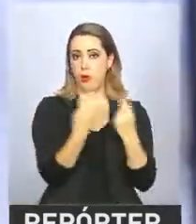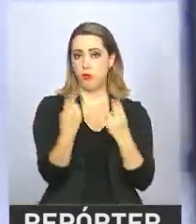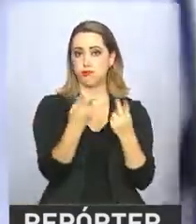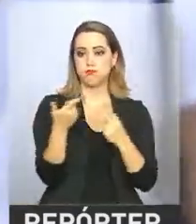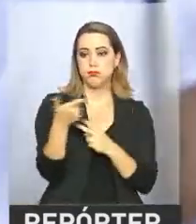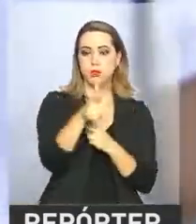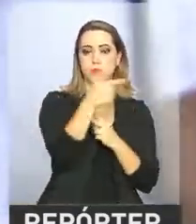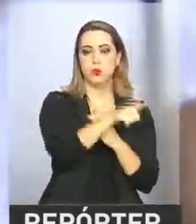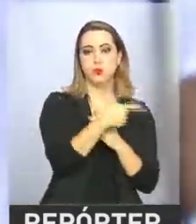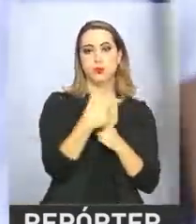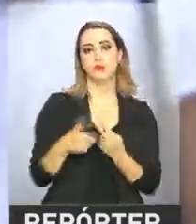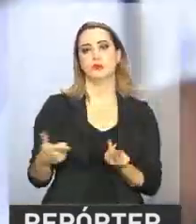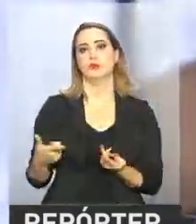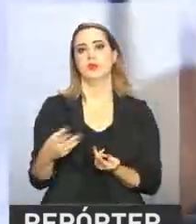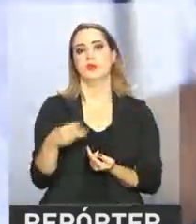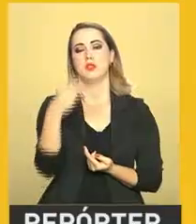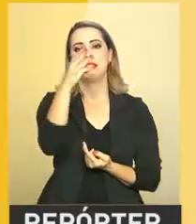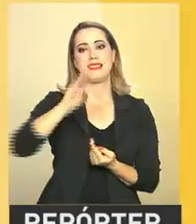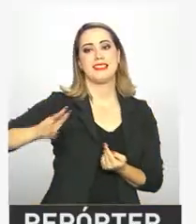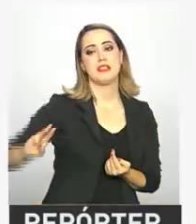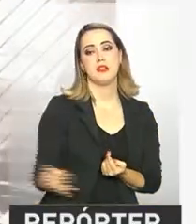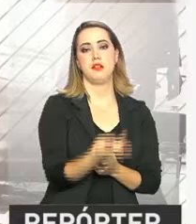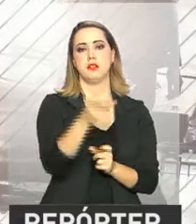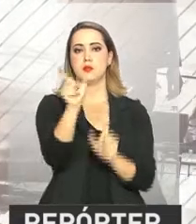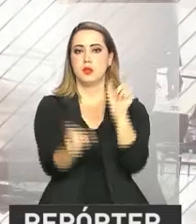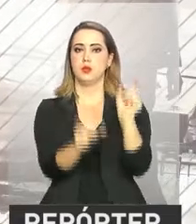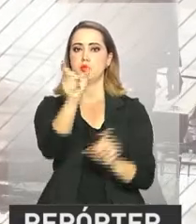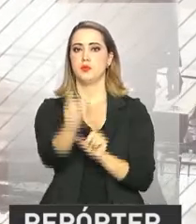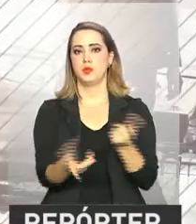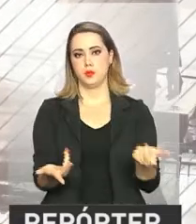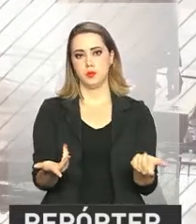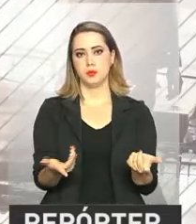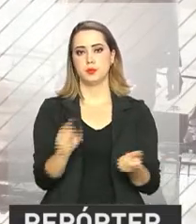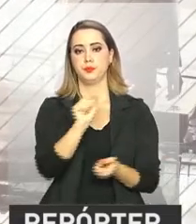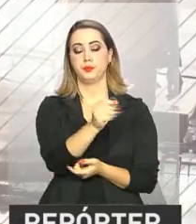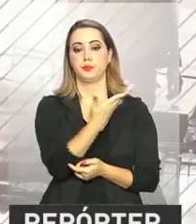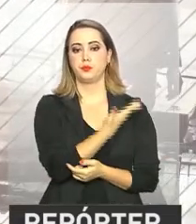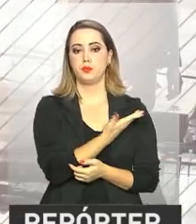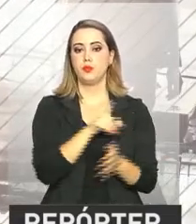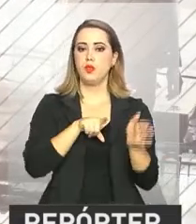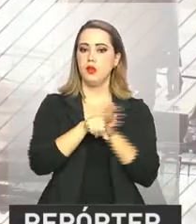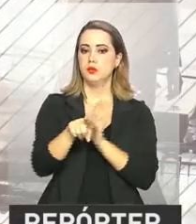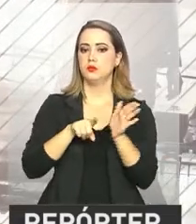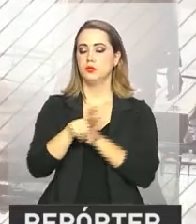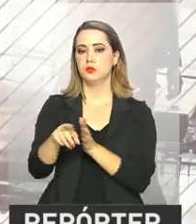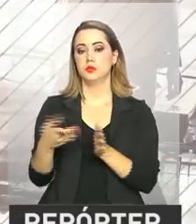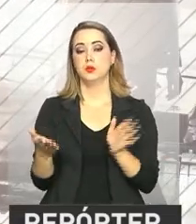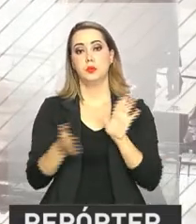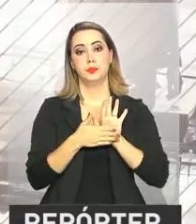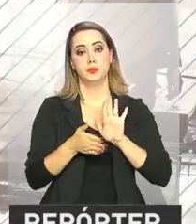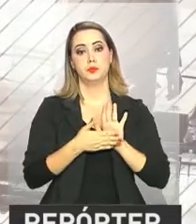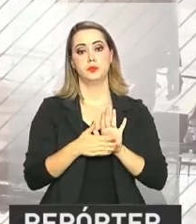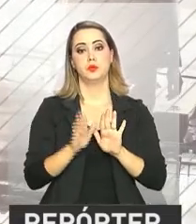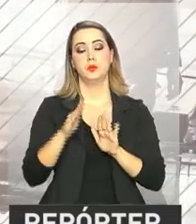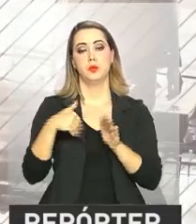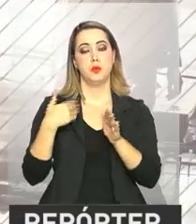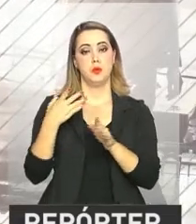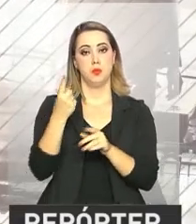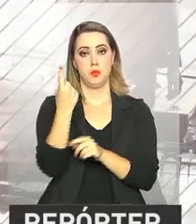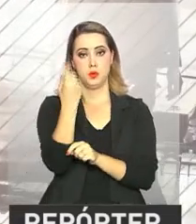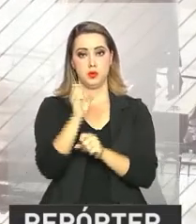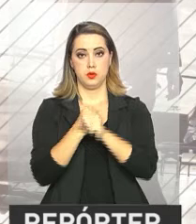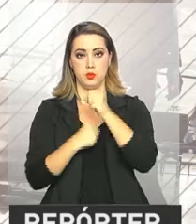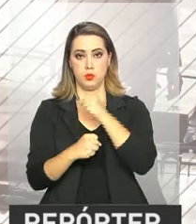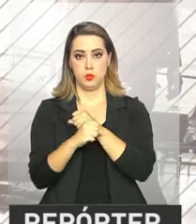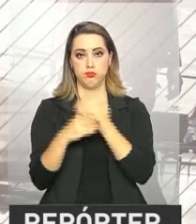e oitocentos mil brasileiros a pesquisa nacional por amostra de domicílios pnad mostra que de 2014